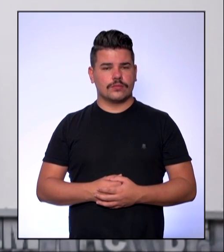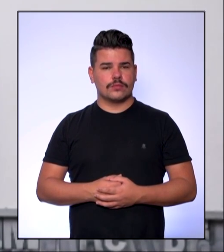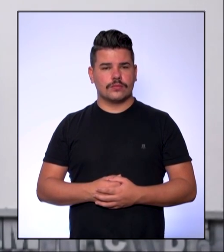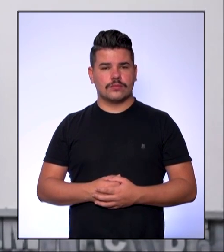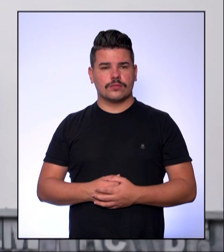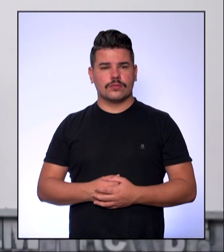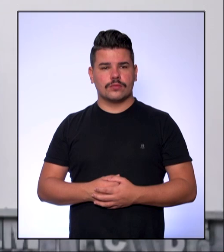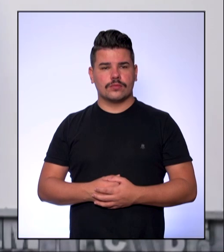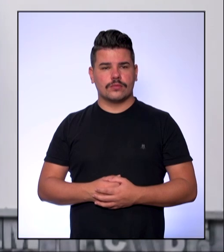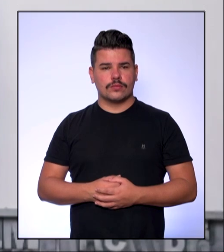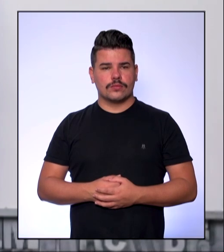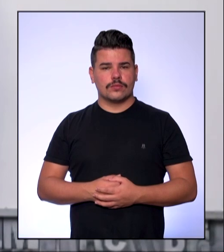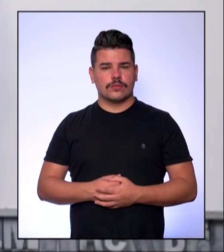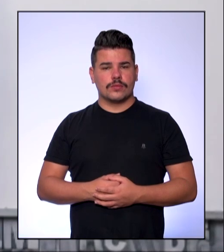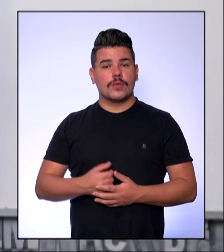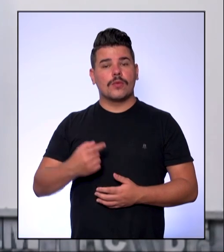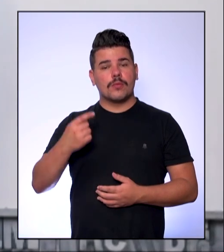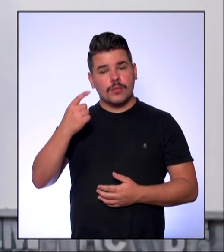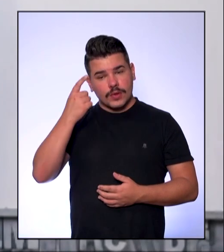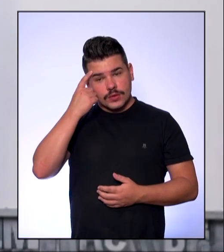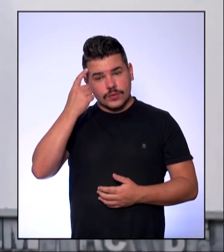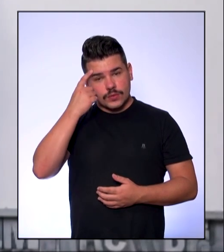40 mil